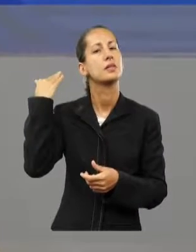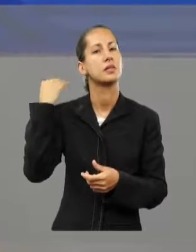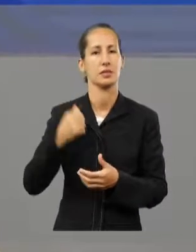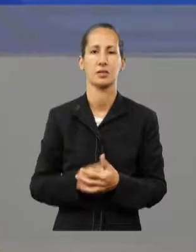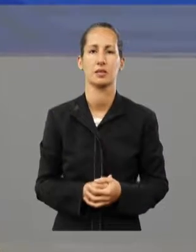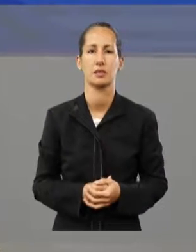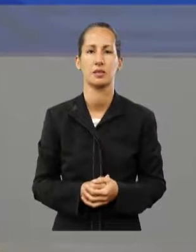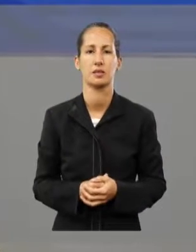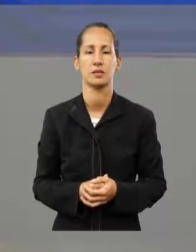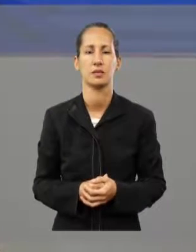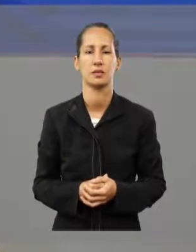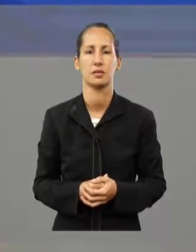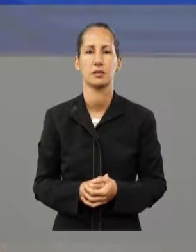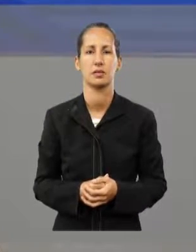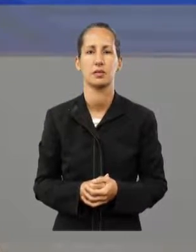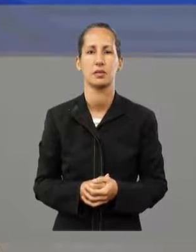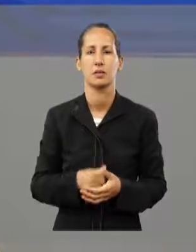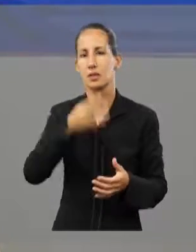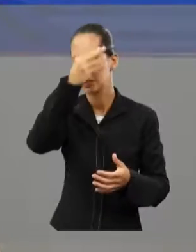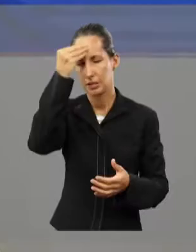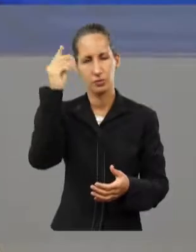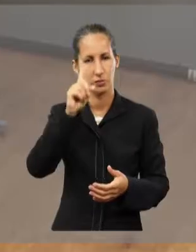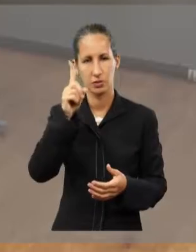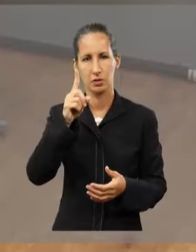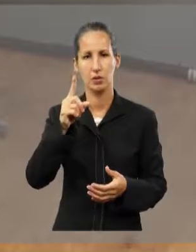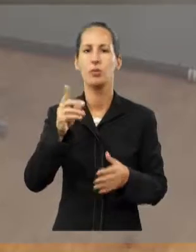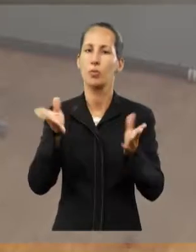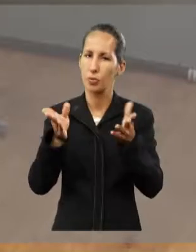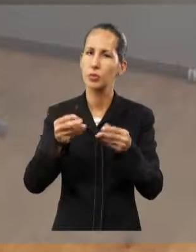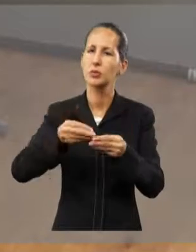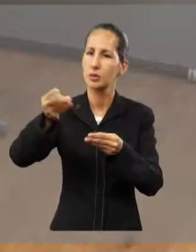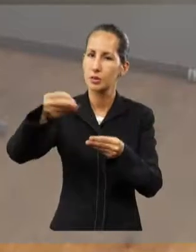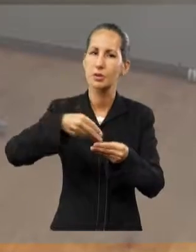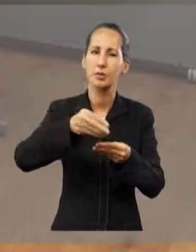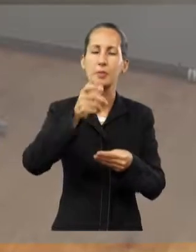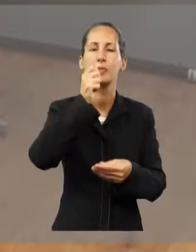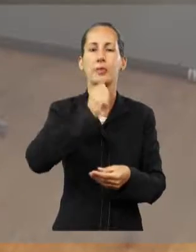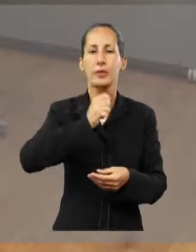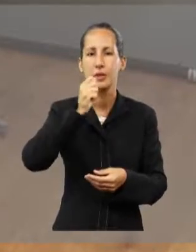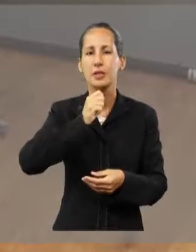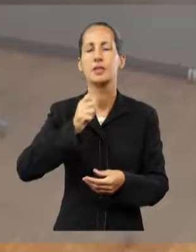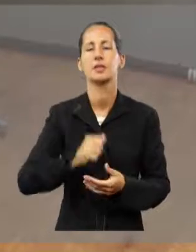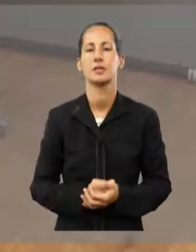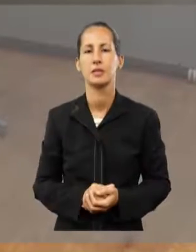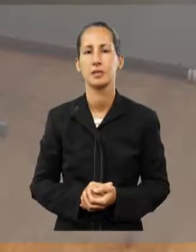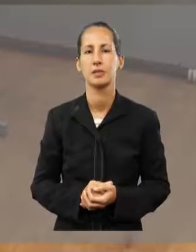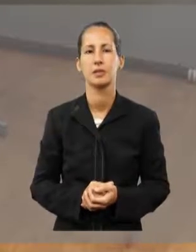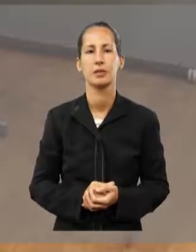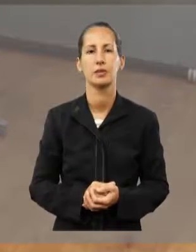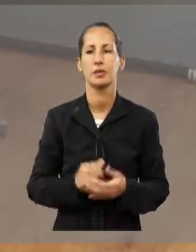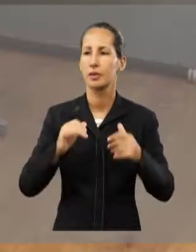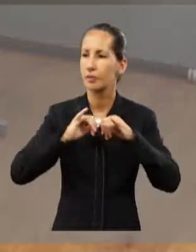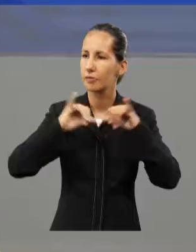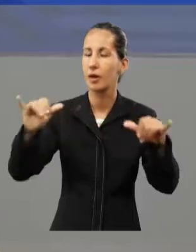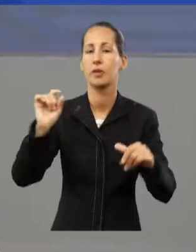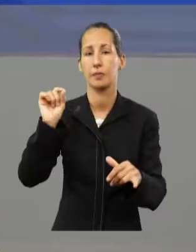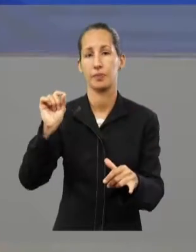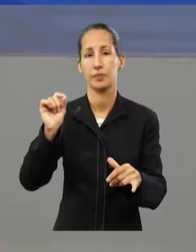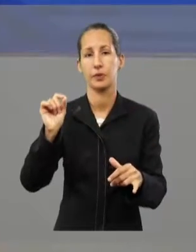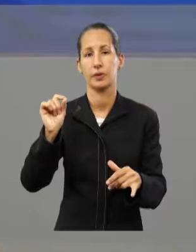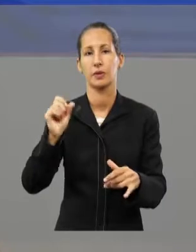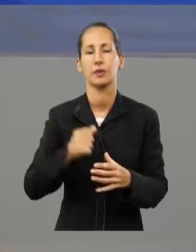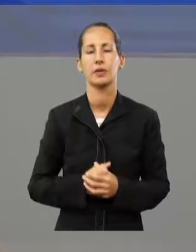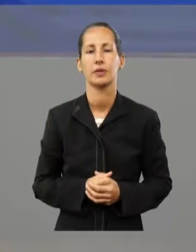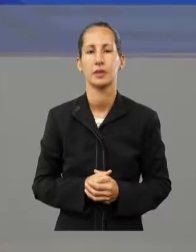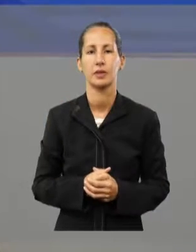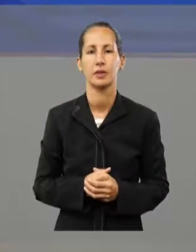o que aconteceu comigo. Eu nunca me esqueço. E hoje o senhor distribui, né, picolé em algumas ações sociais. A todo mundo. Agora fica aquele pose,